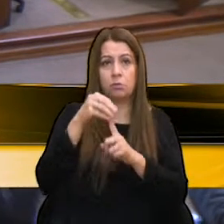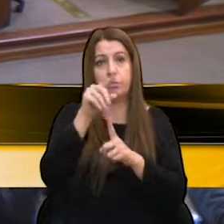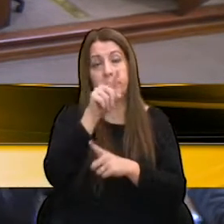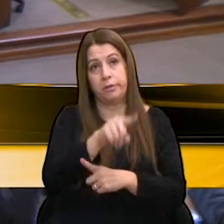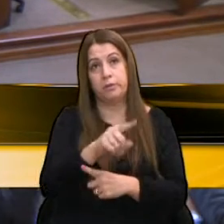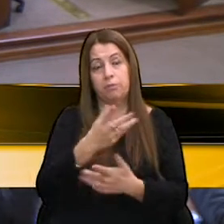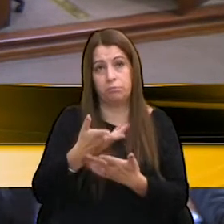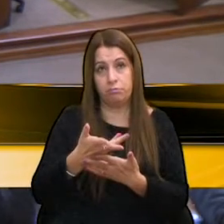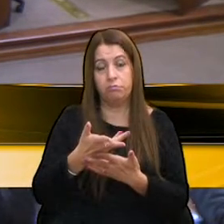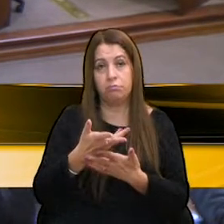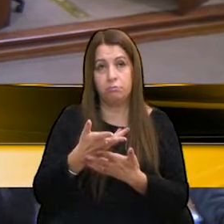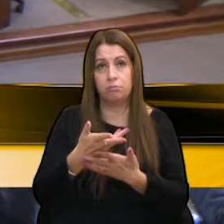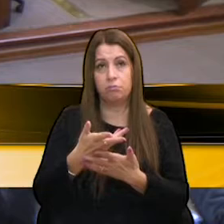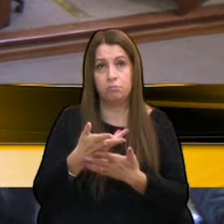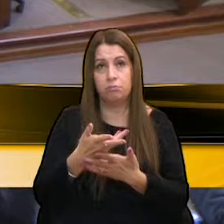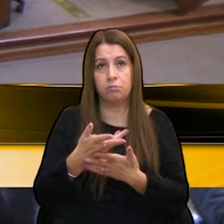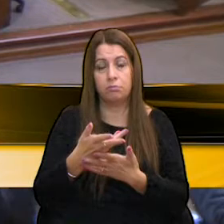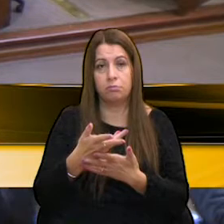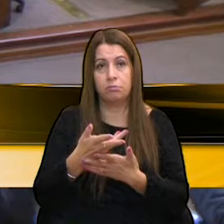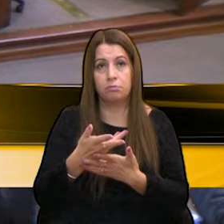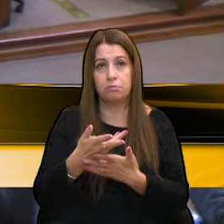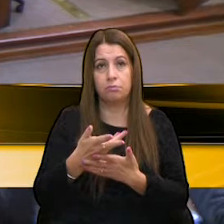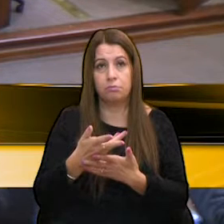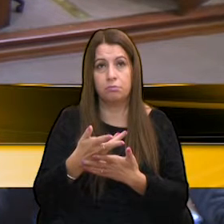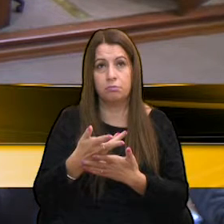ele que foi